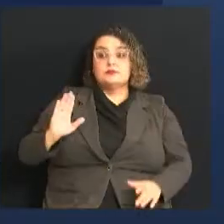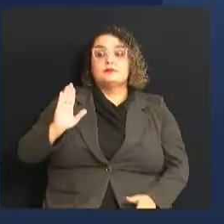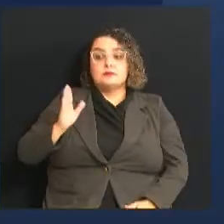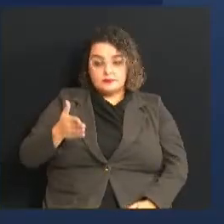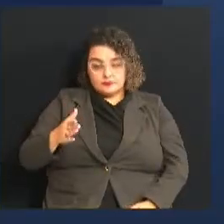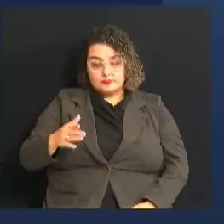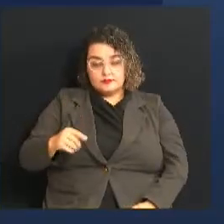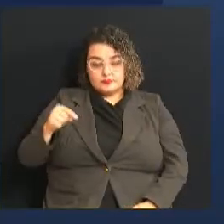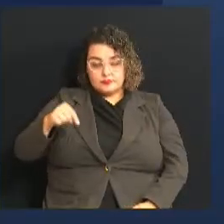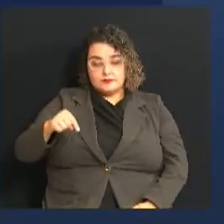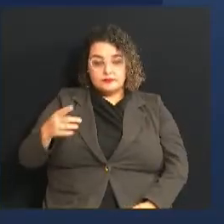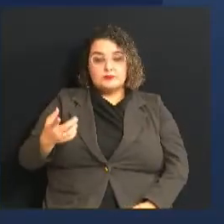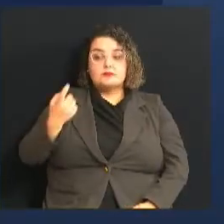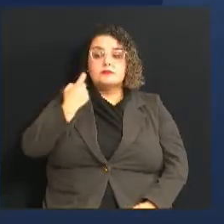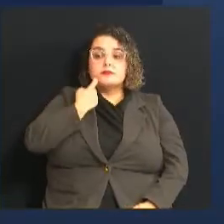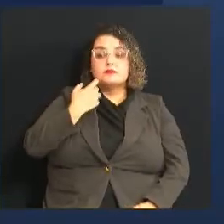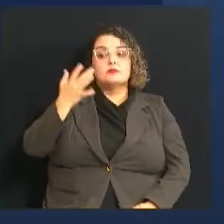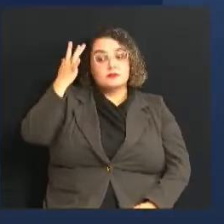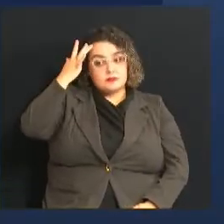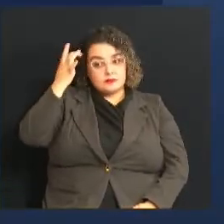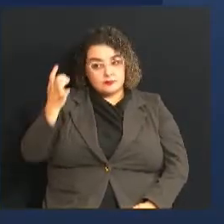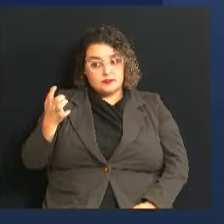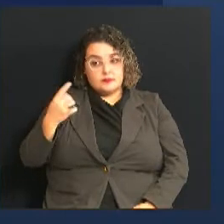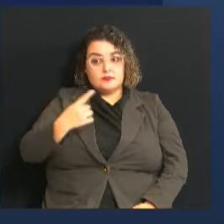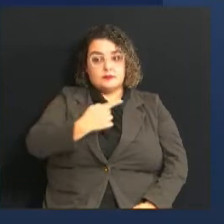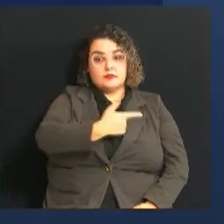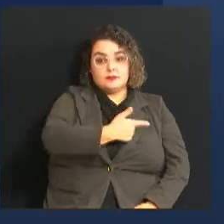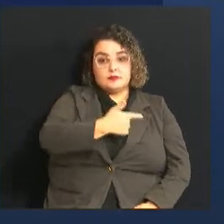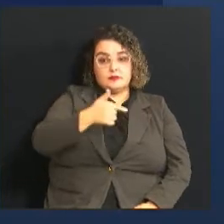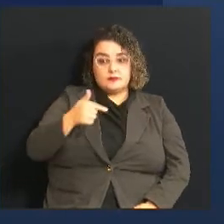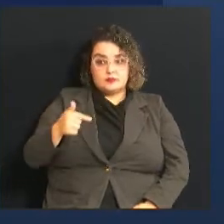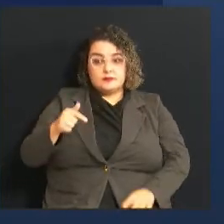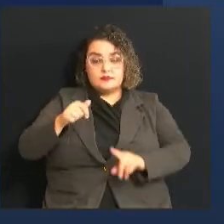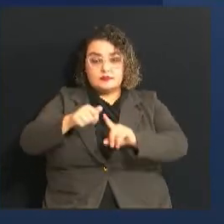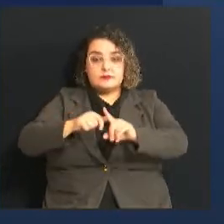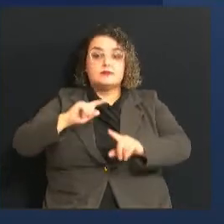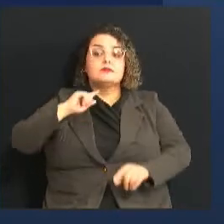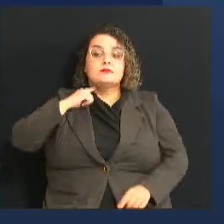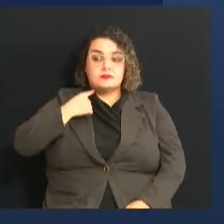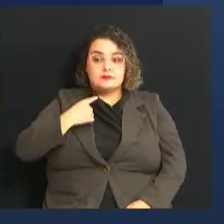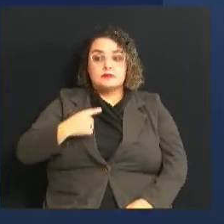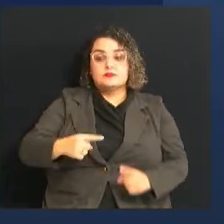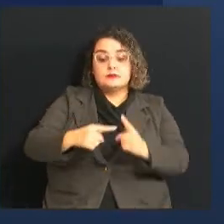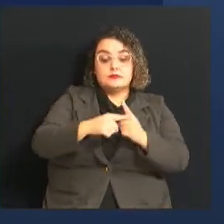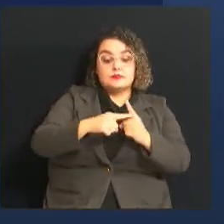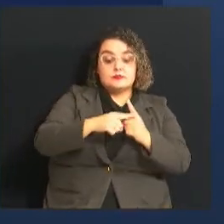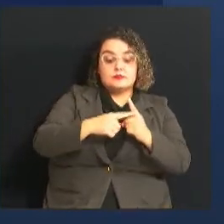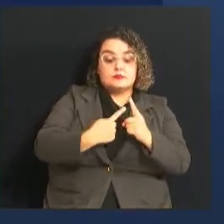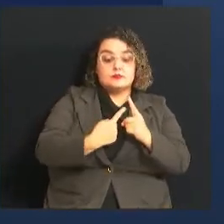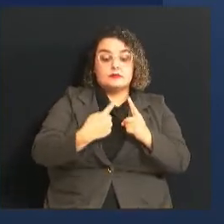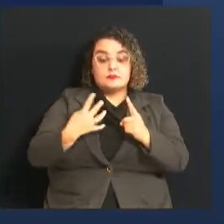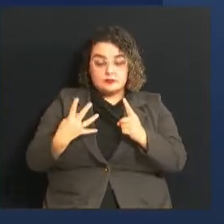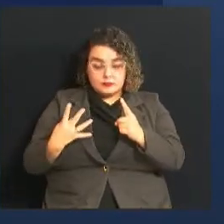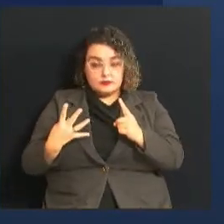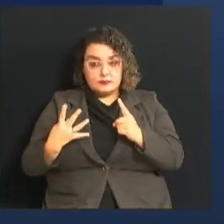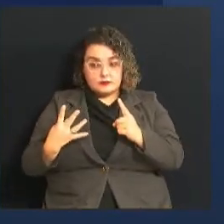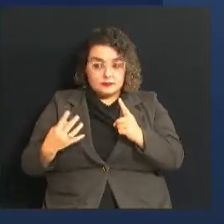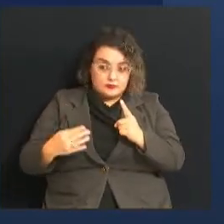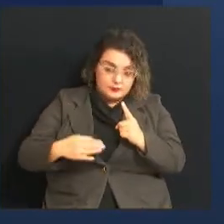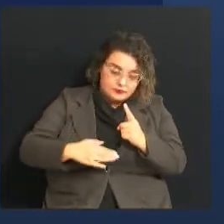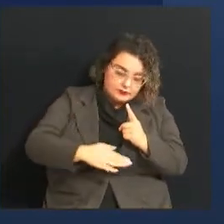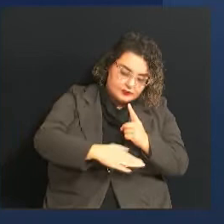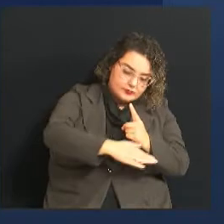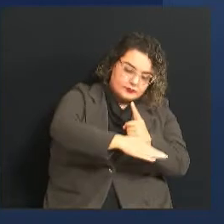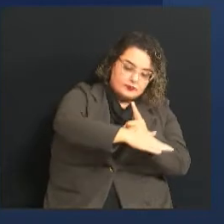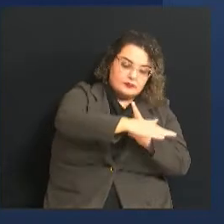na minha tela. Amanhã, sexta-feira, 27 de maio, nós temos mínima de 14 graus.